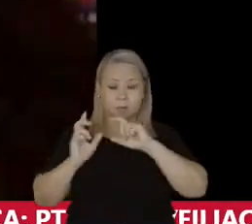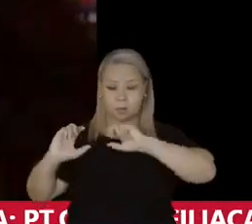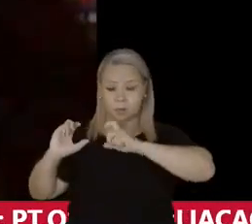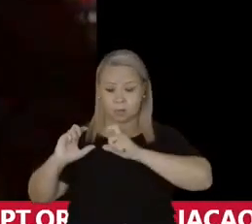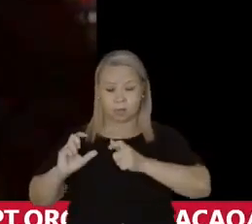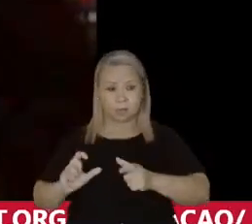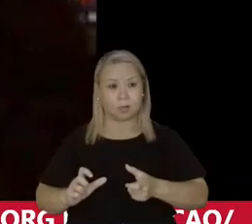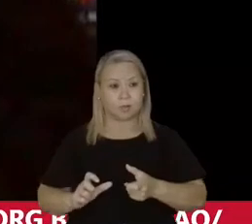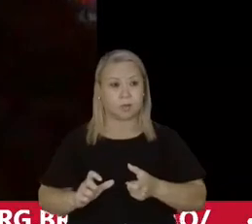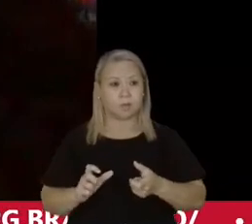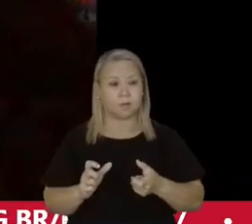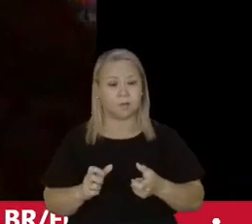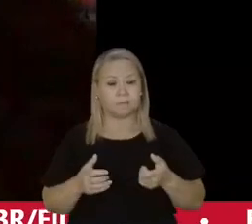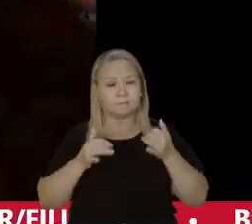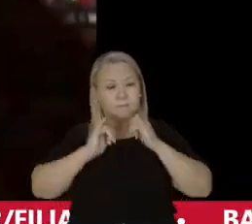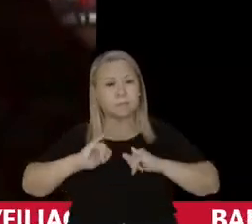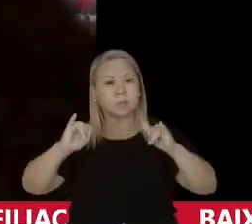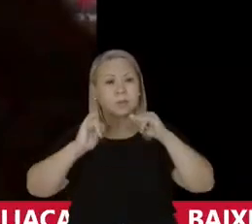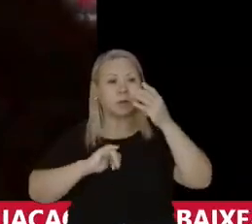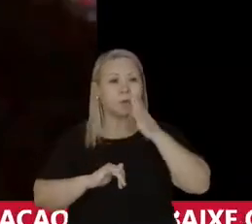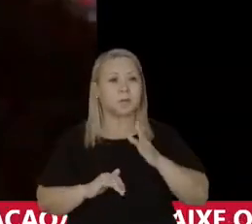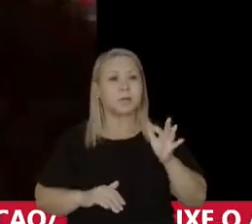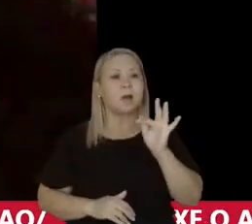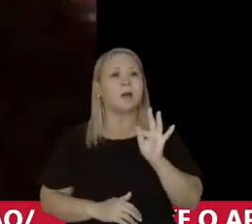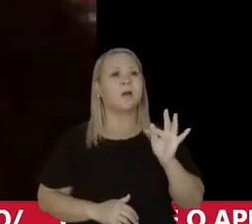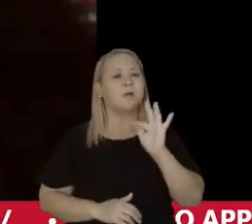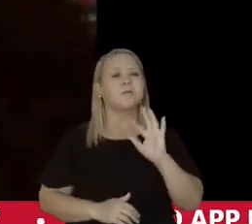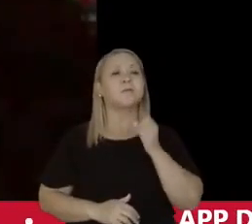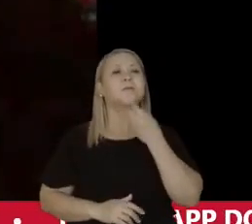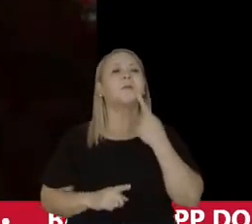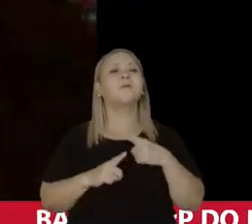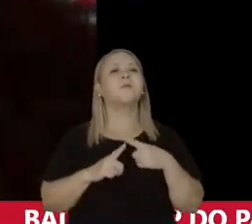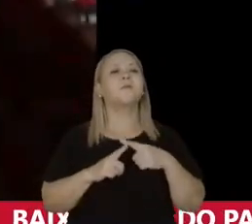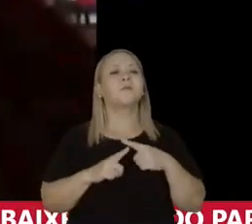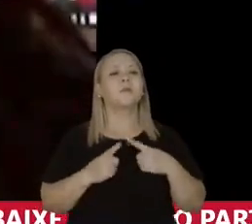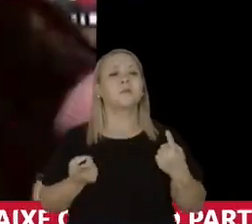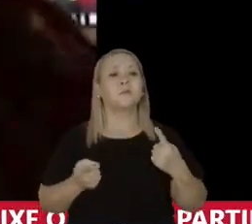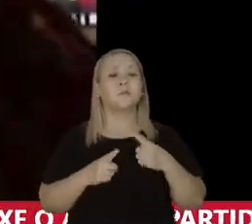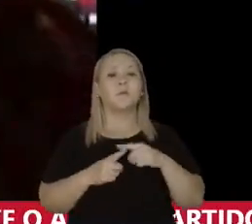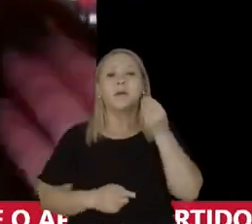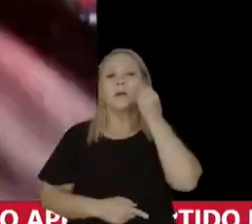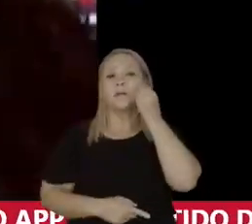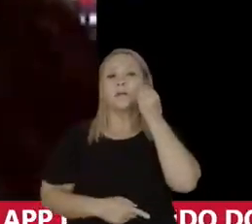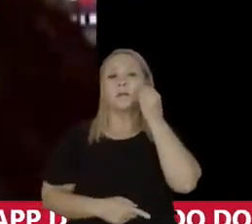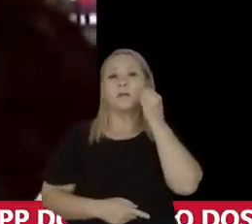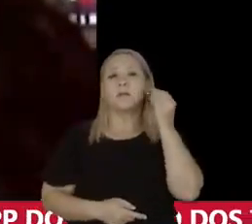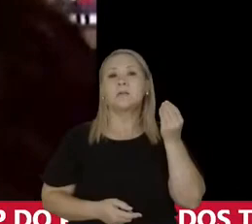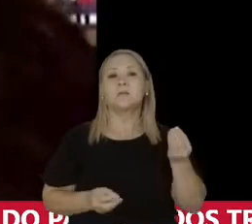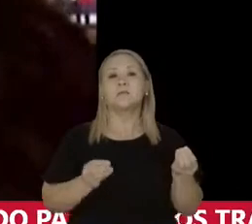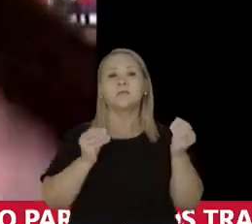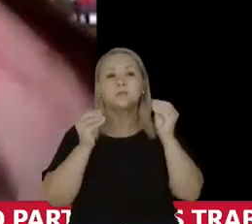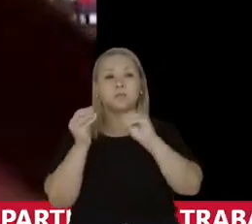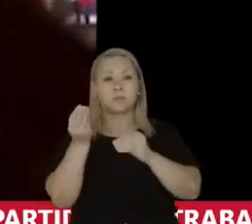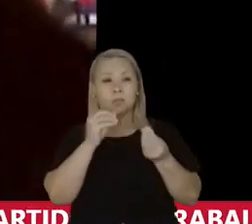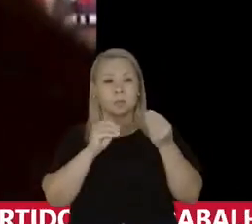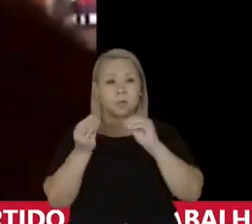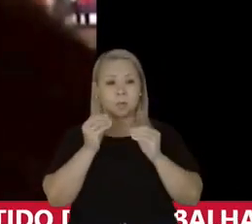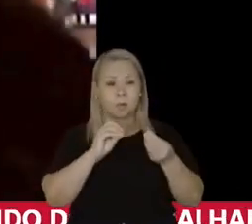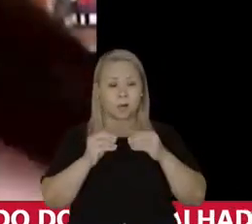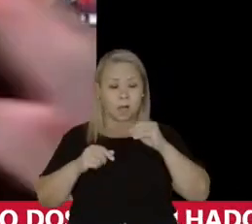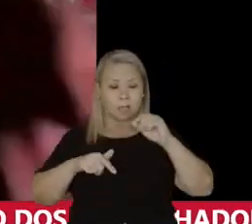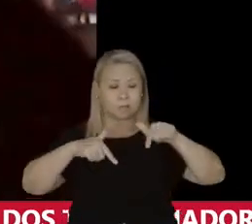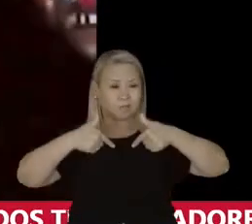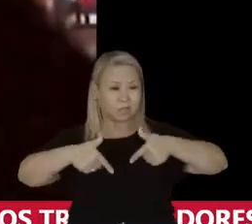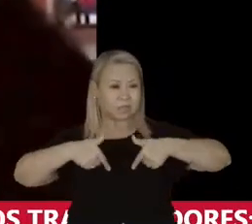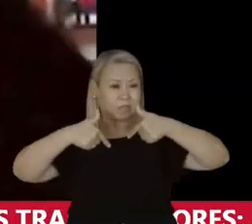neoconservadores propagaram no Brasil, ela funciona muito bem. É porque tentam colocar uma espécie de